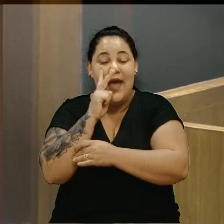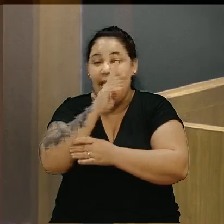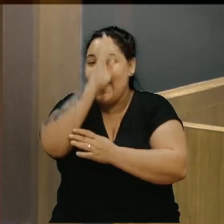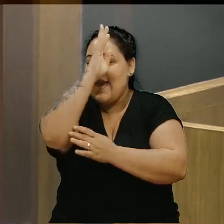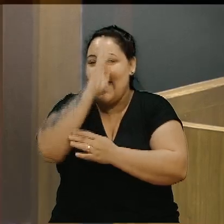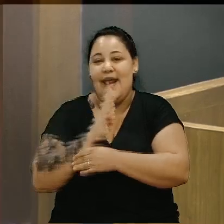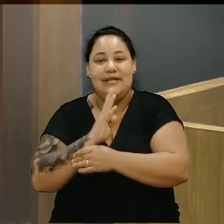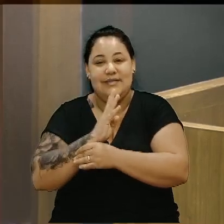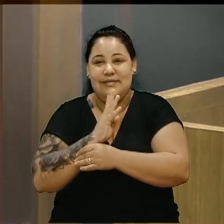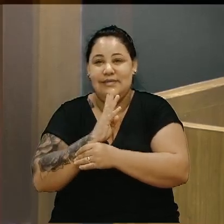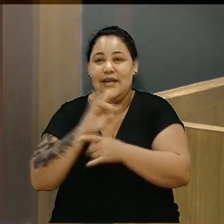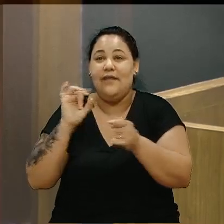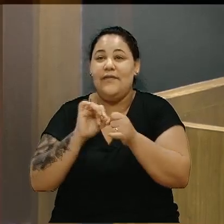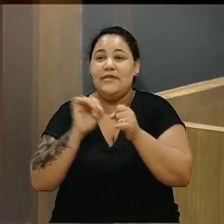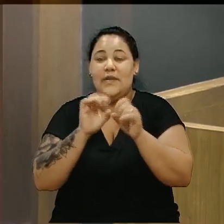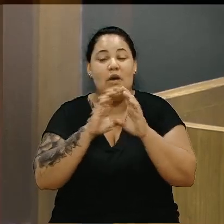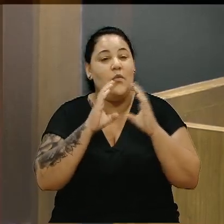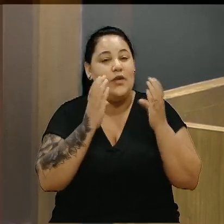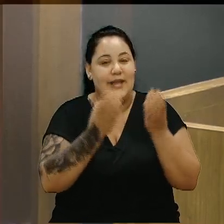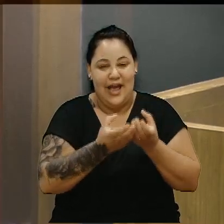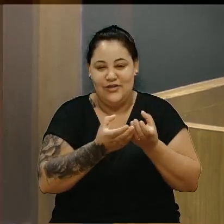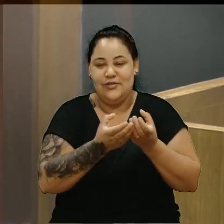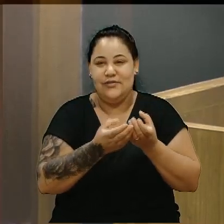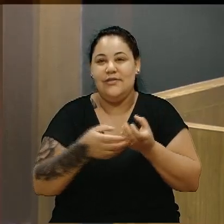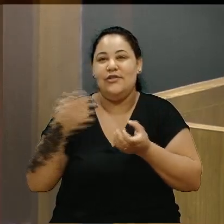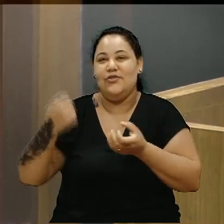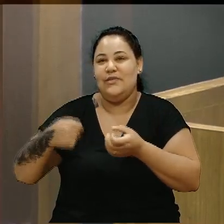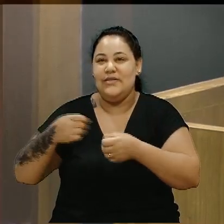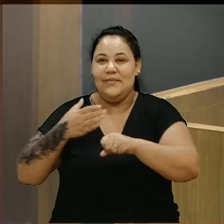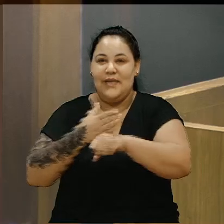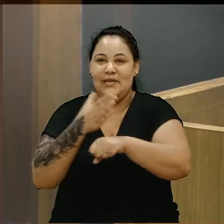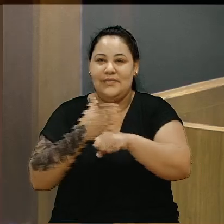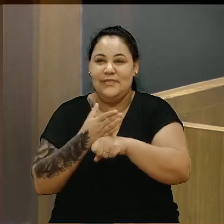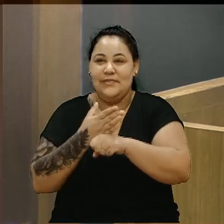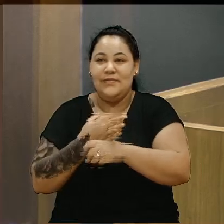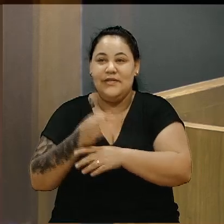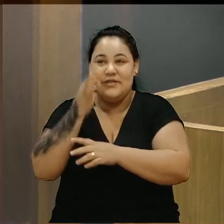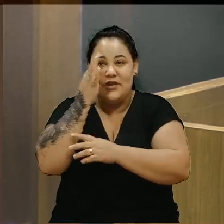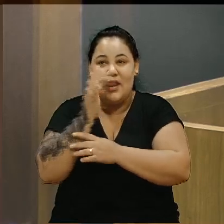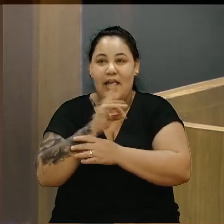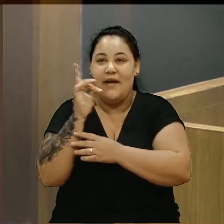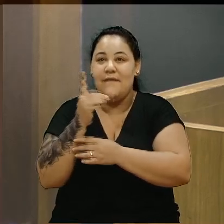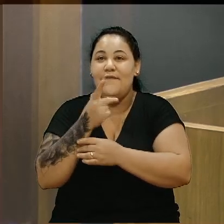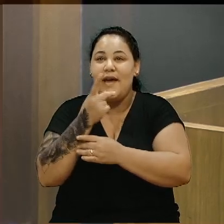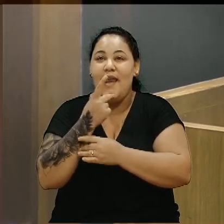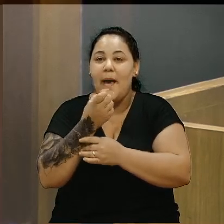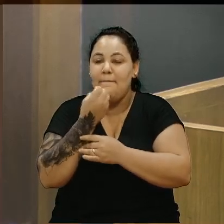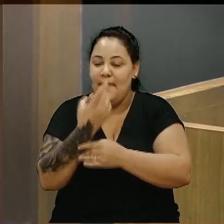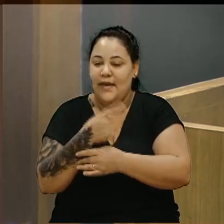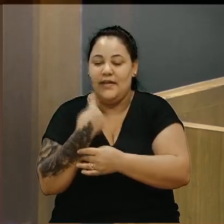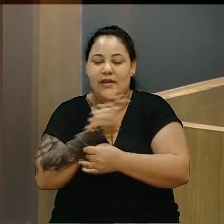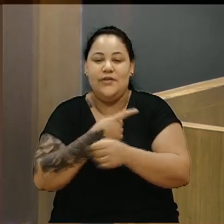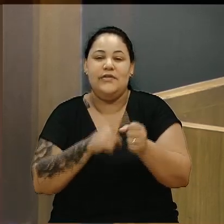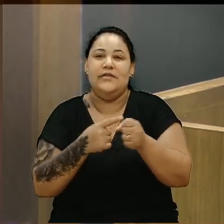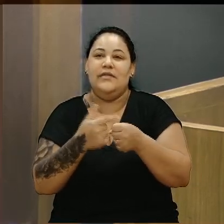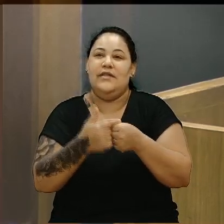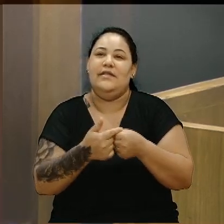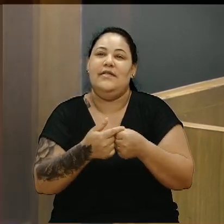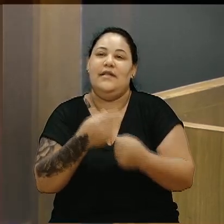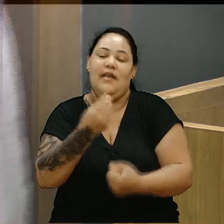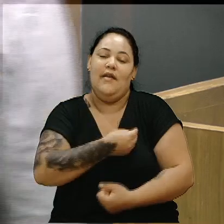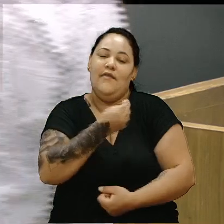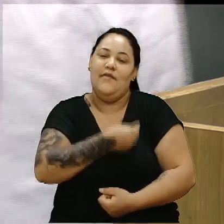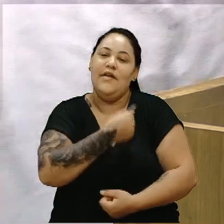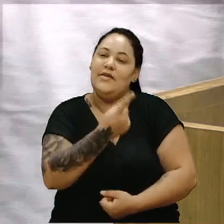feito para a nossa comunidade. Então, vamos prestigiar, vamos estar lá, vamos falar bem da nossa cidade e vamos viver os